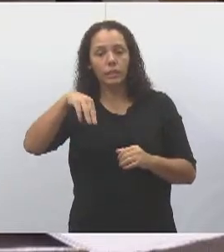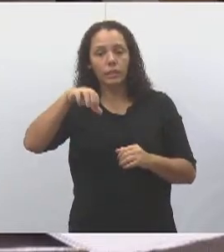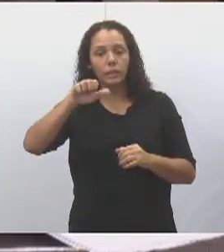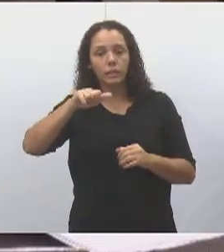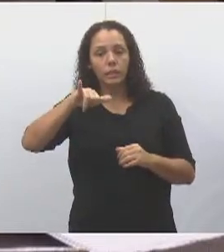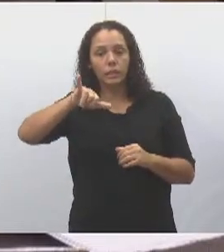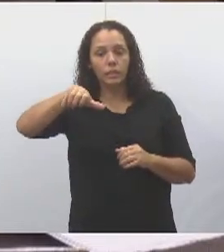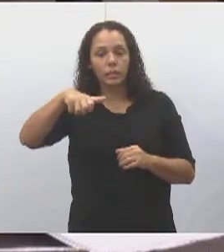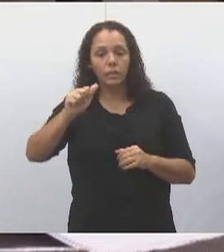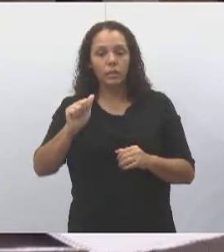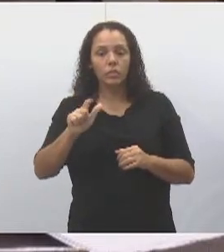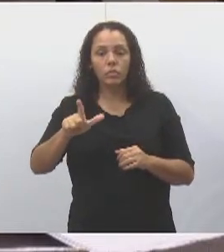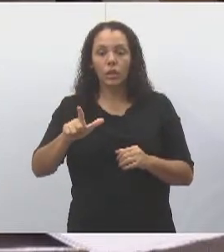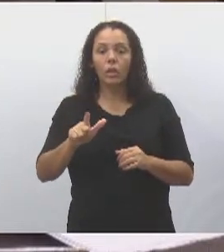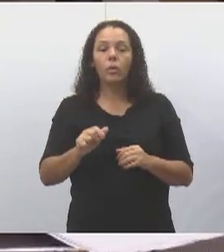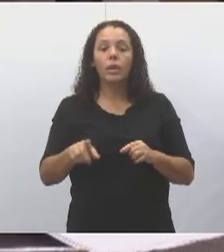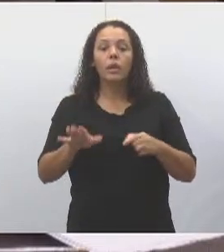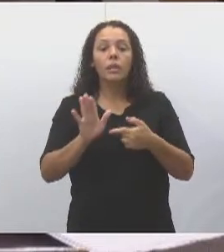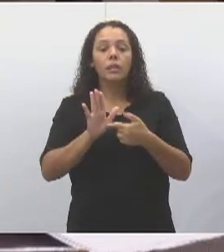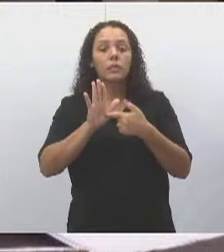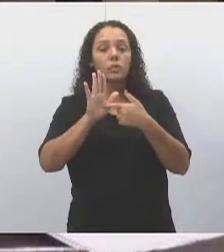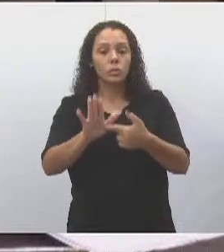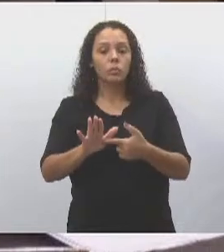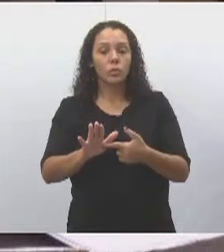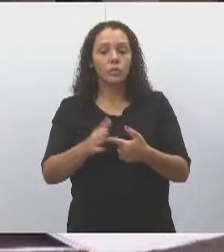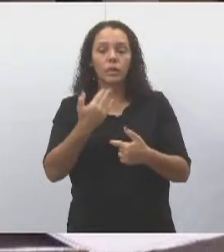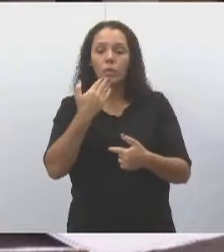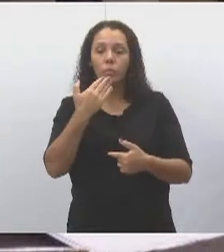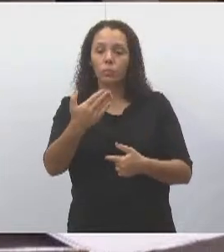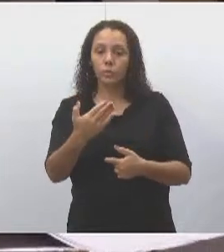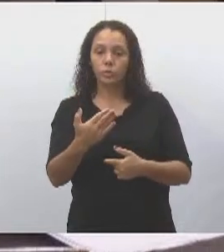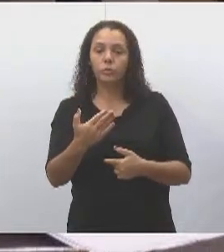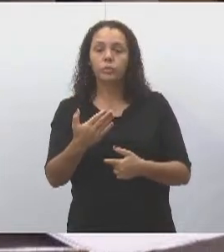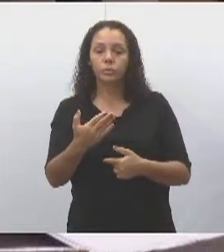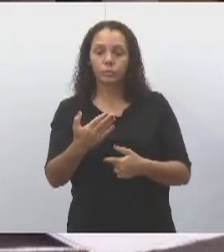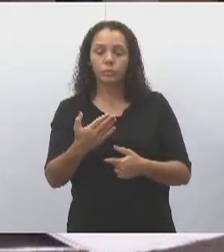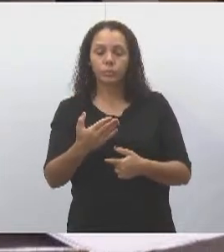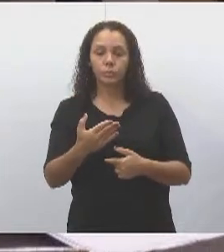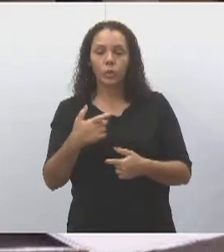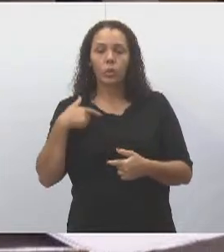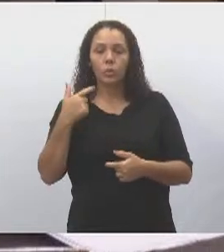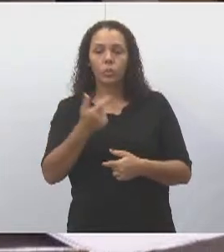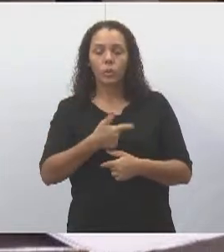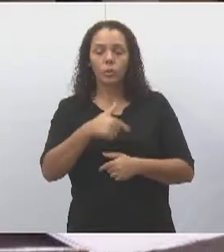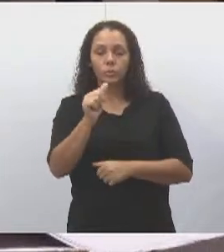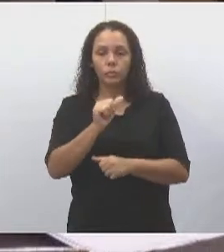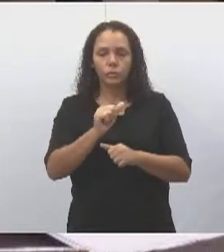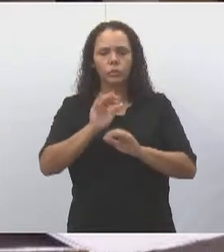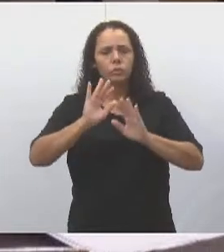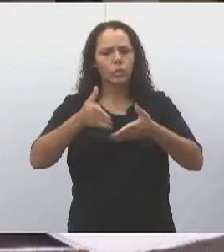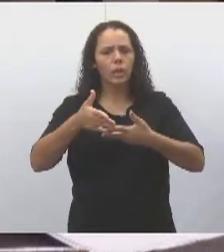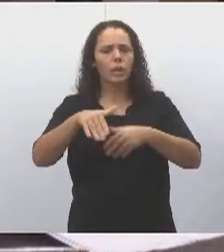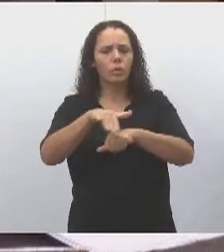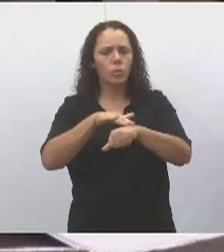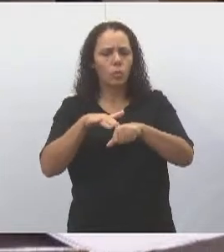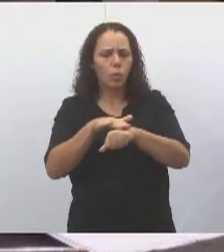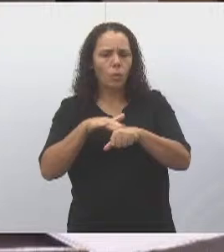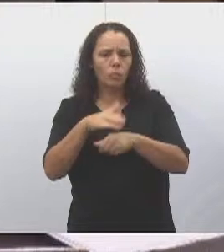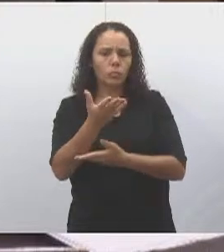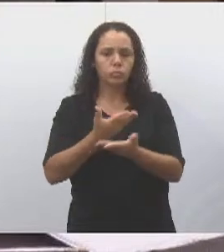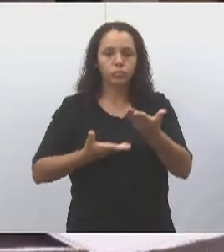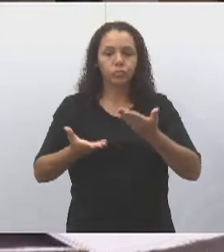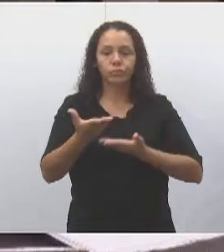essa solicitação, a reivindicação que vocês estão fazendo. Nós pudemos trocar muitas ideias e dizer